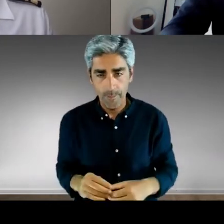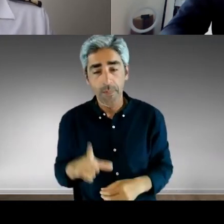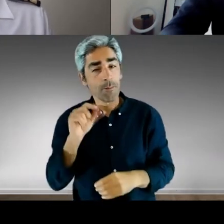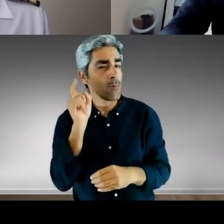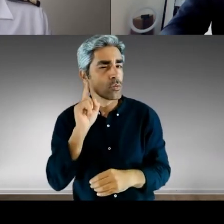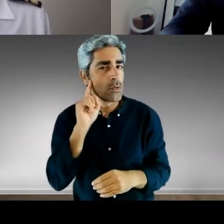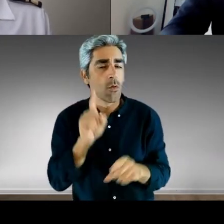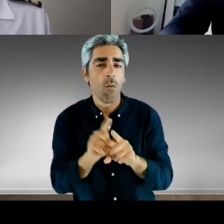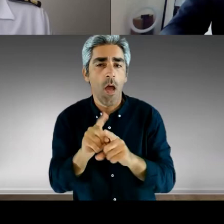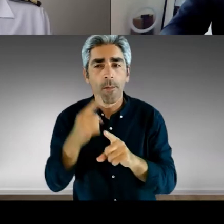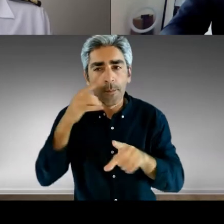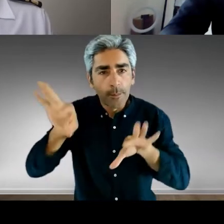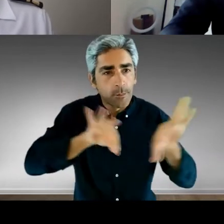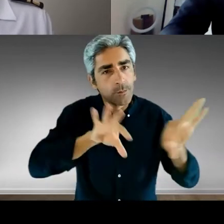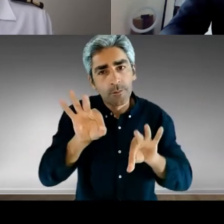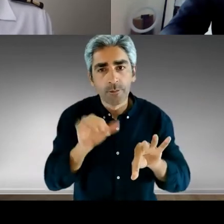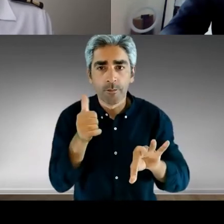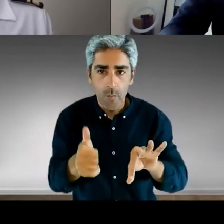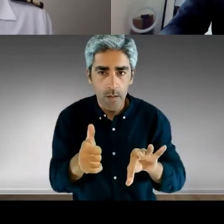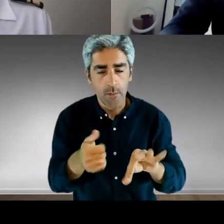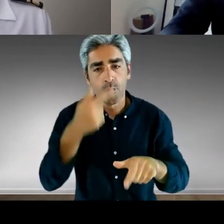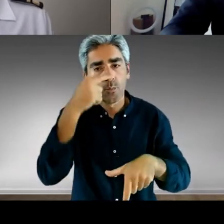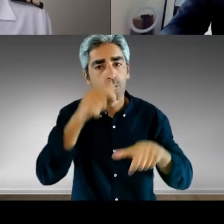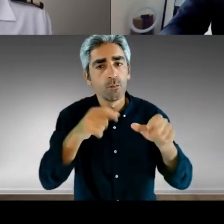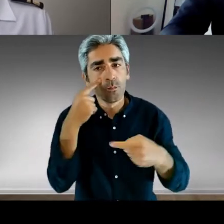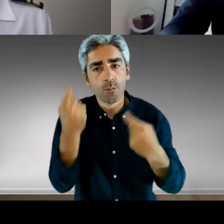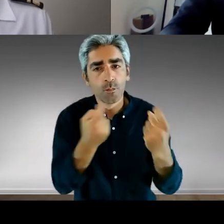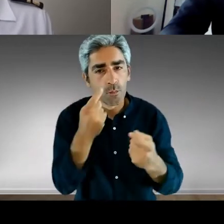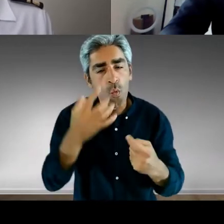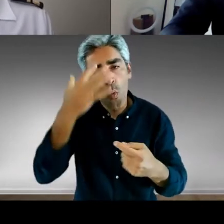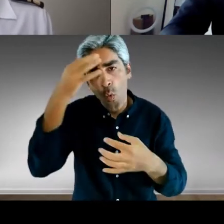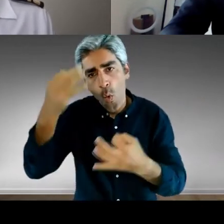atrás, recrutar seletivamente, procurar sobretudo comportamentos e